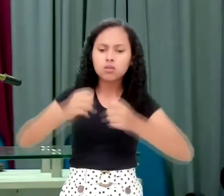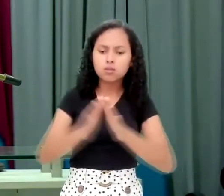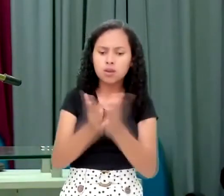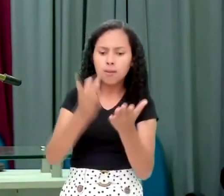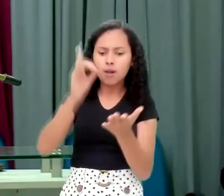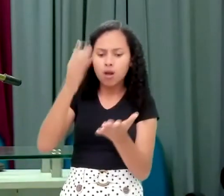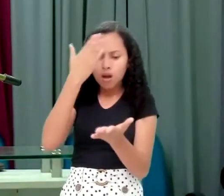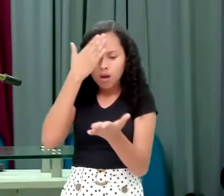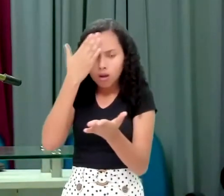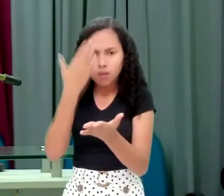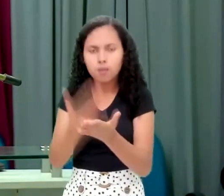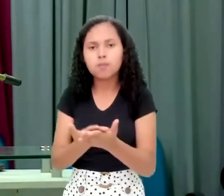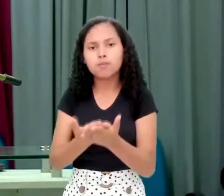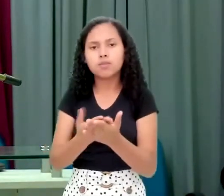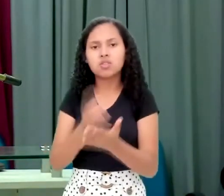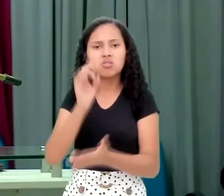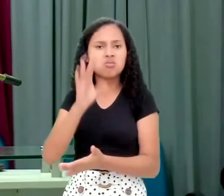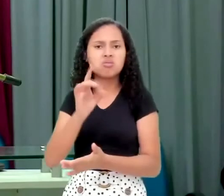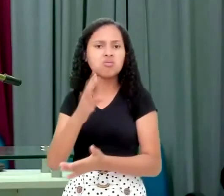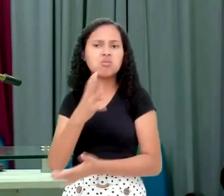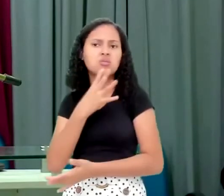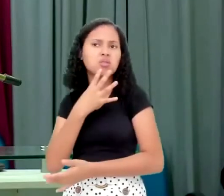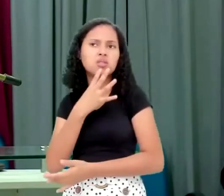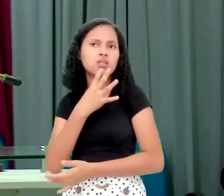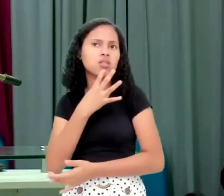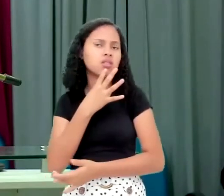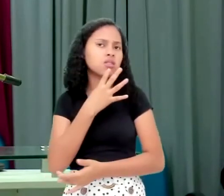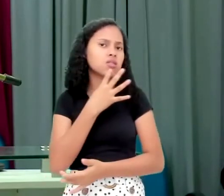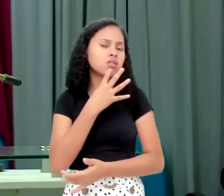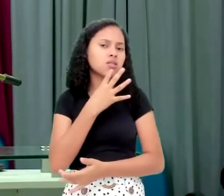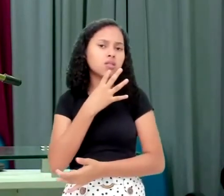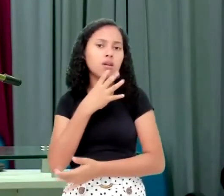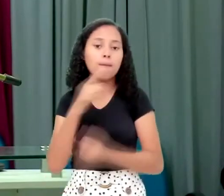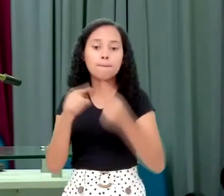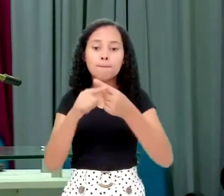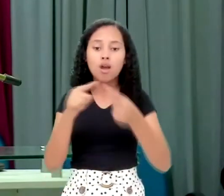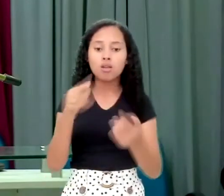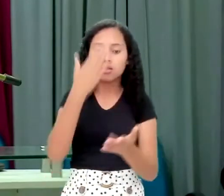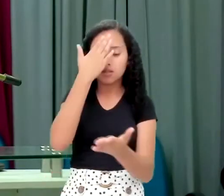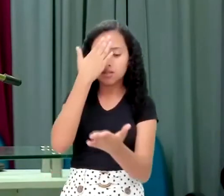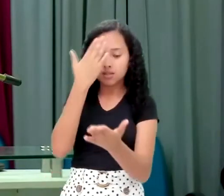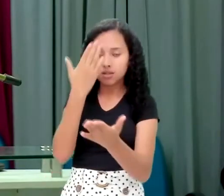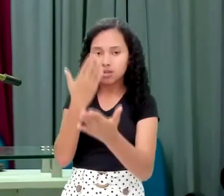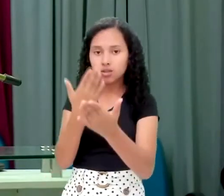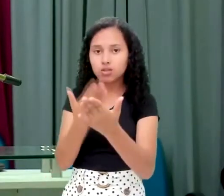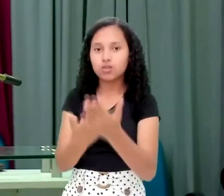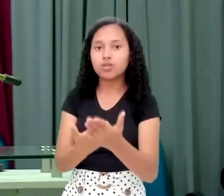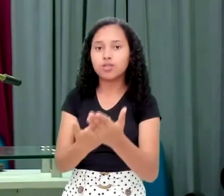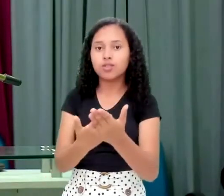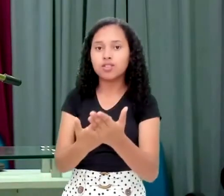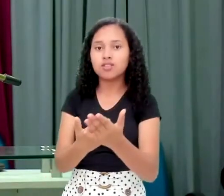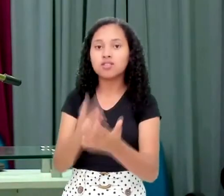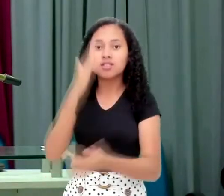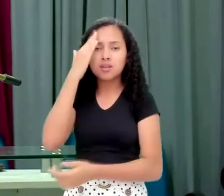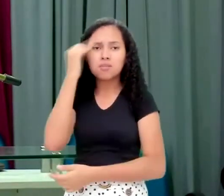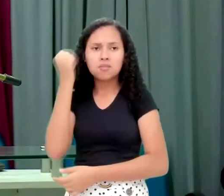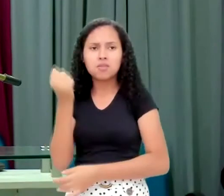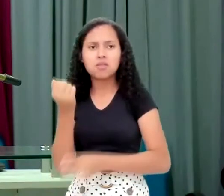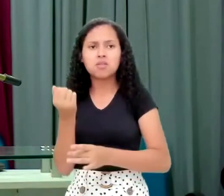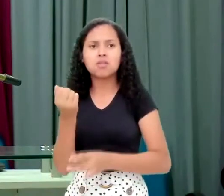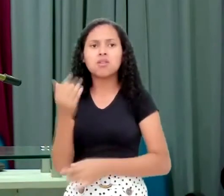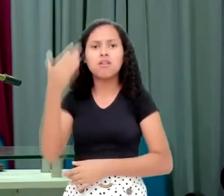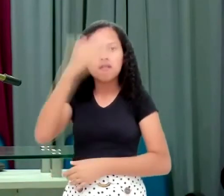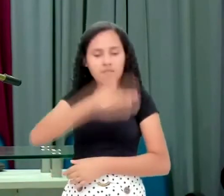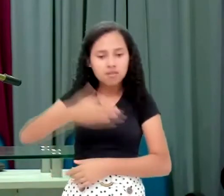não conhecê-la apenas teoricamente, irmãos, mas crer nela, saber que ela é verdadeira, saber que ela